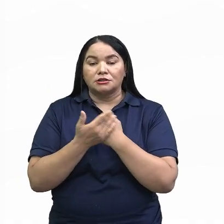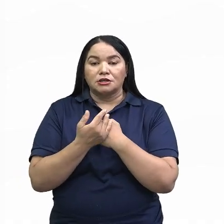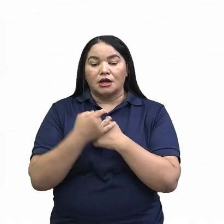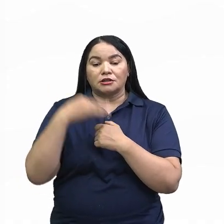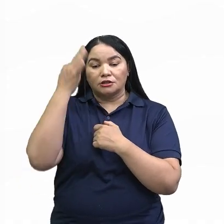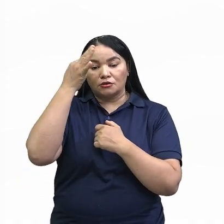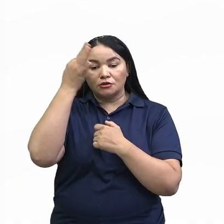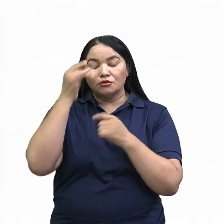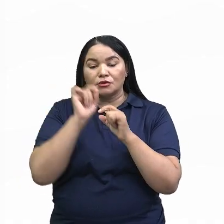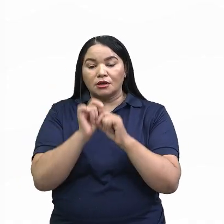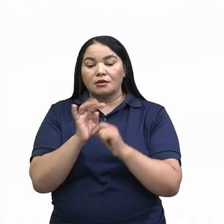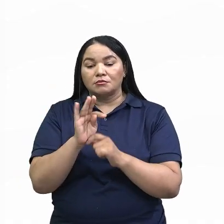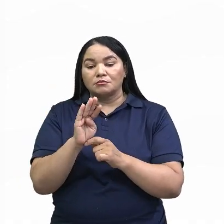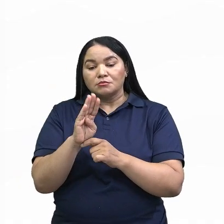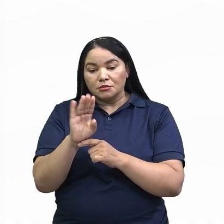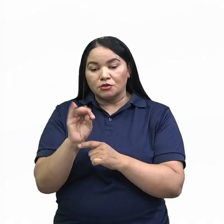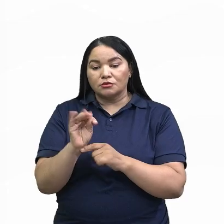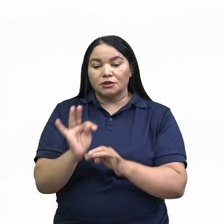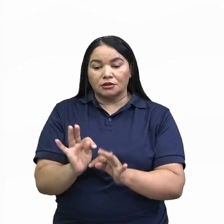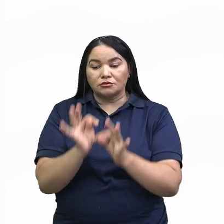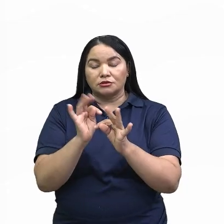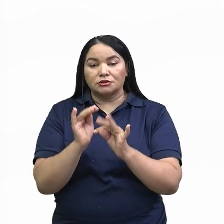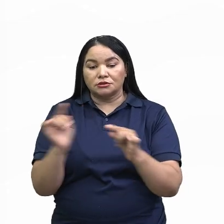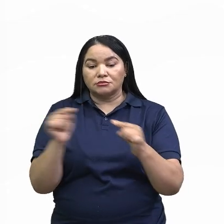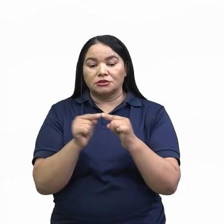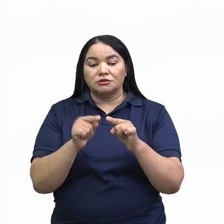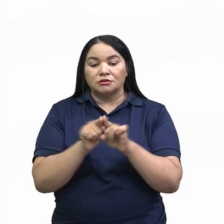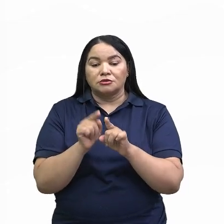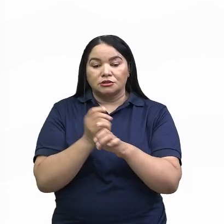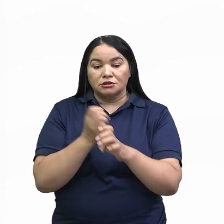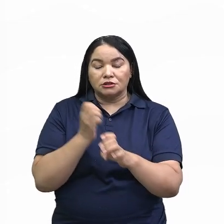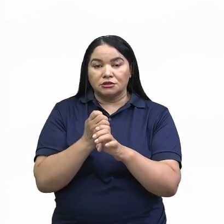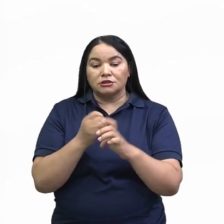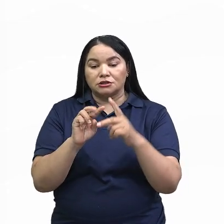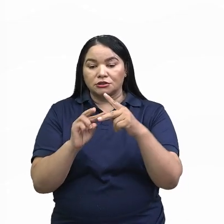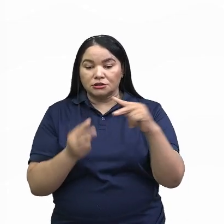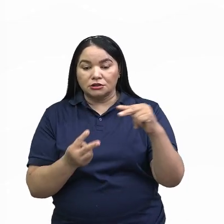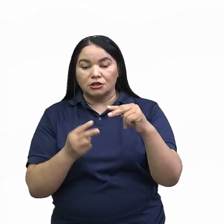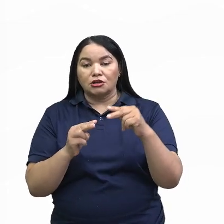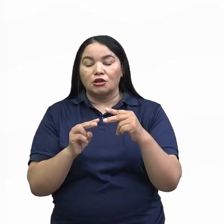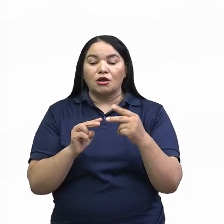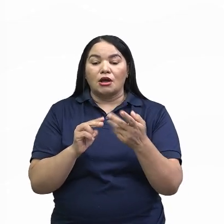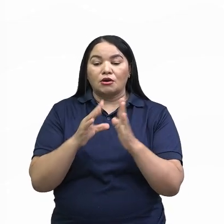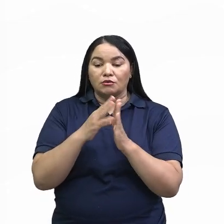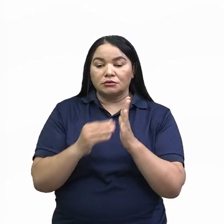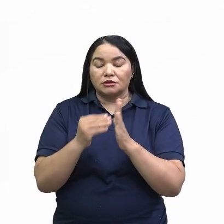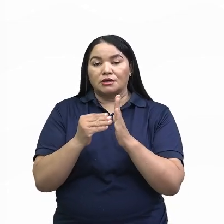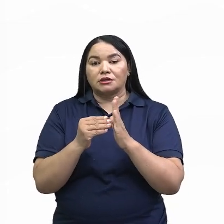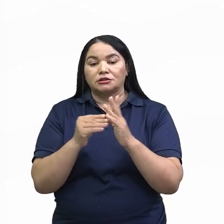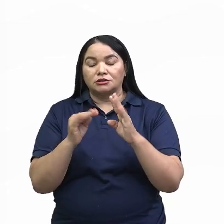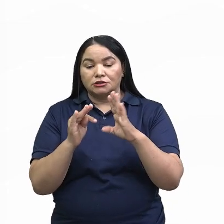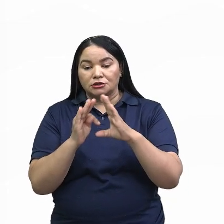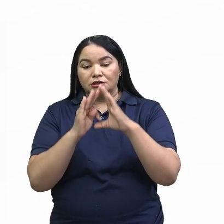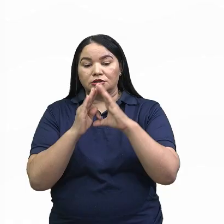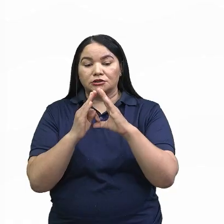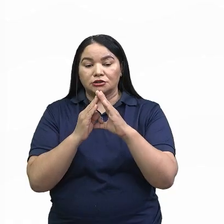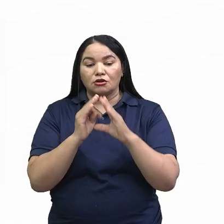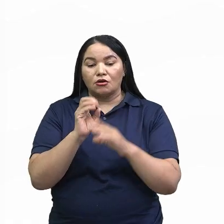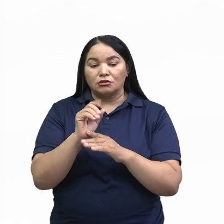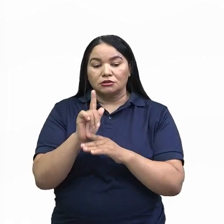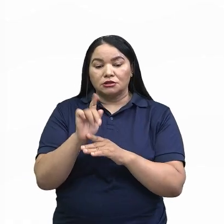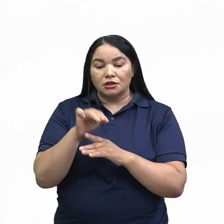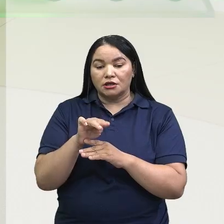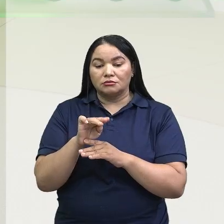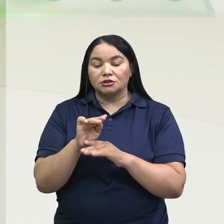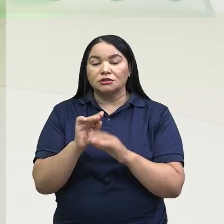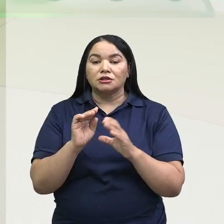da biotecnologia e suas aplicações, engenharia genética, clonagem, transgênicos, OGMs e